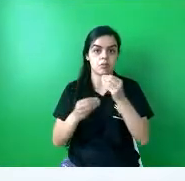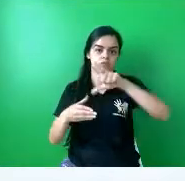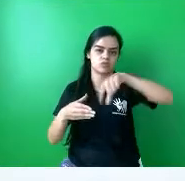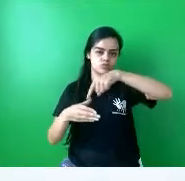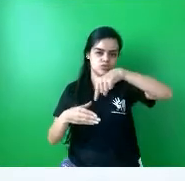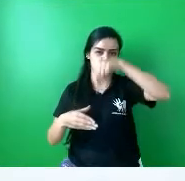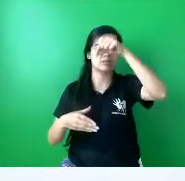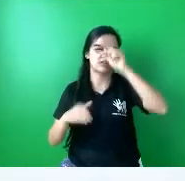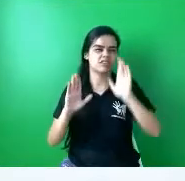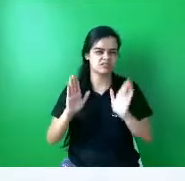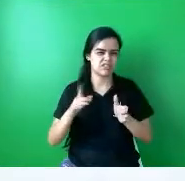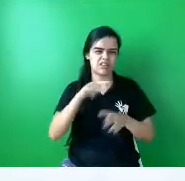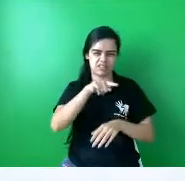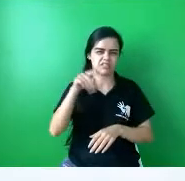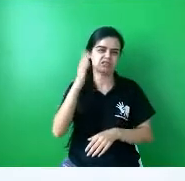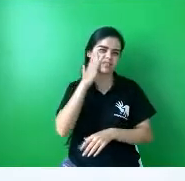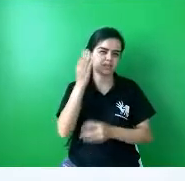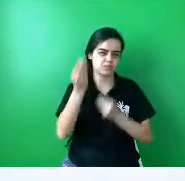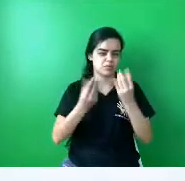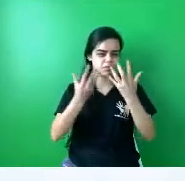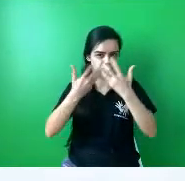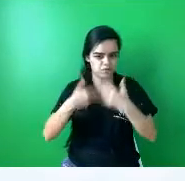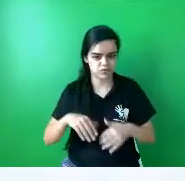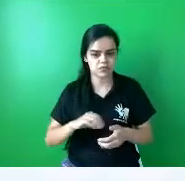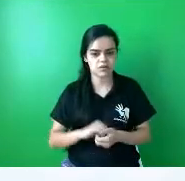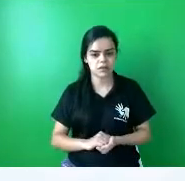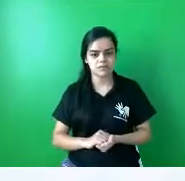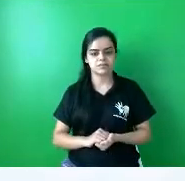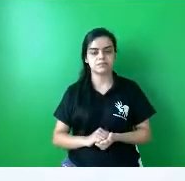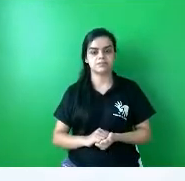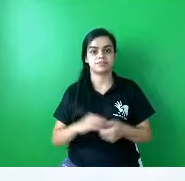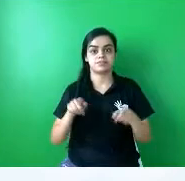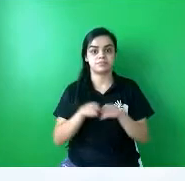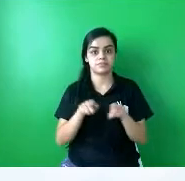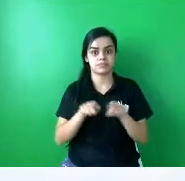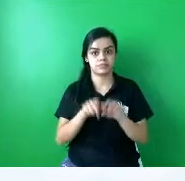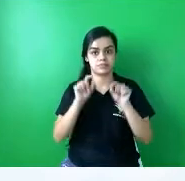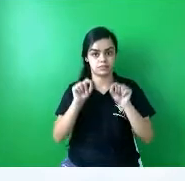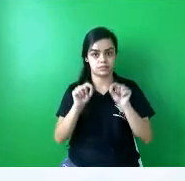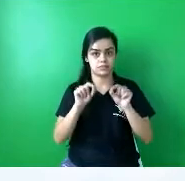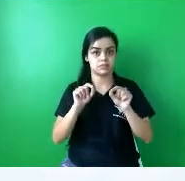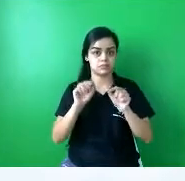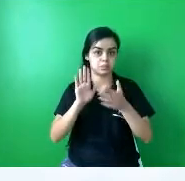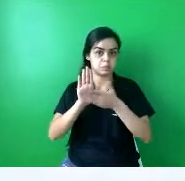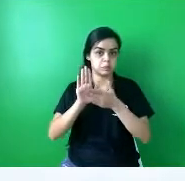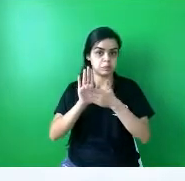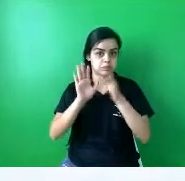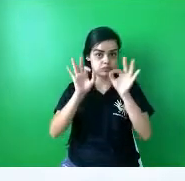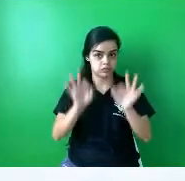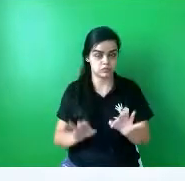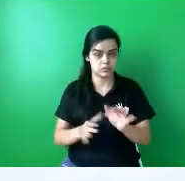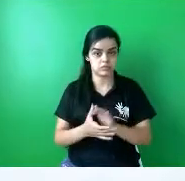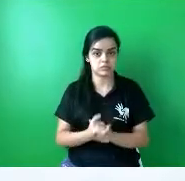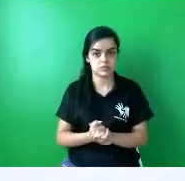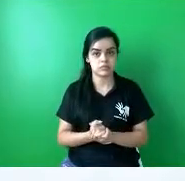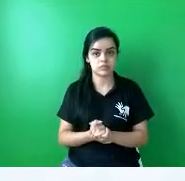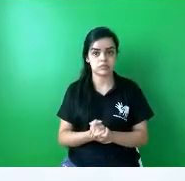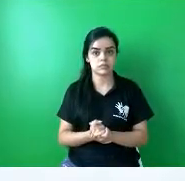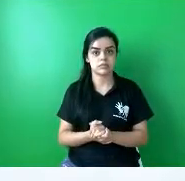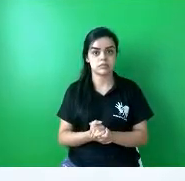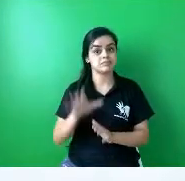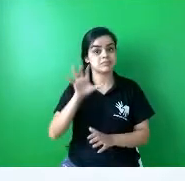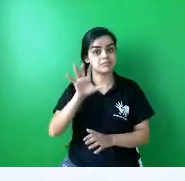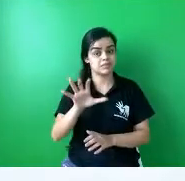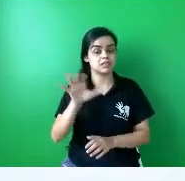como ele já tem conhecimento como funciona, né? E só que nessa proporção. Tá. Né? Então, esse é